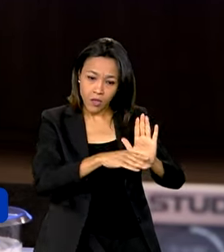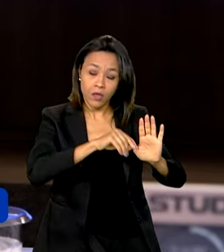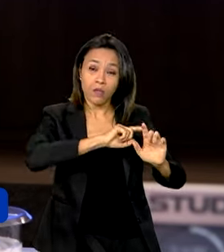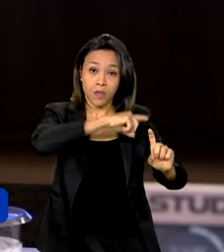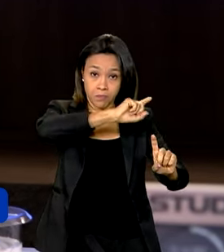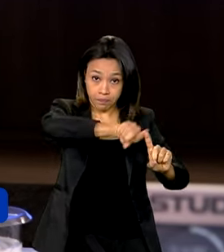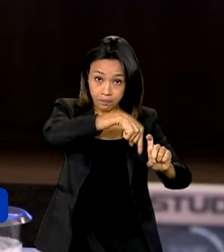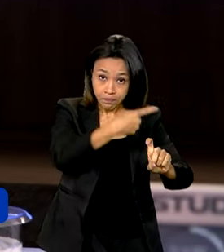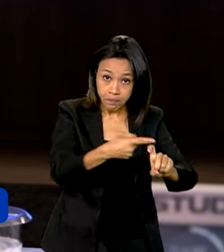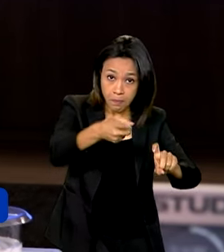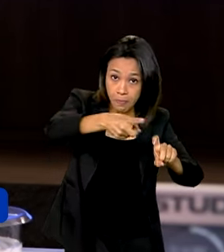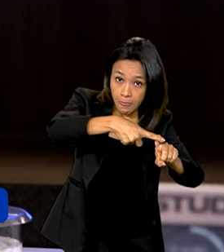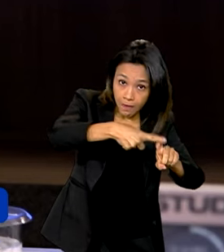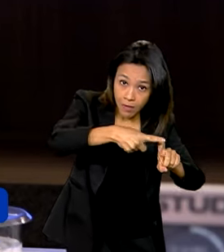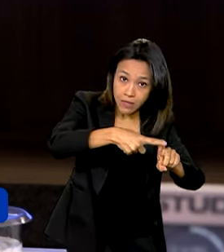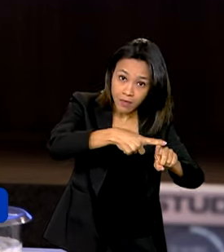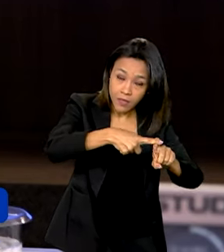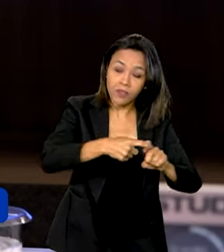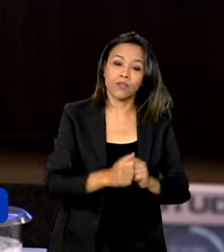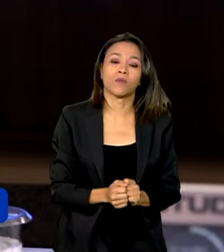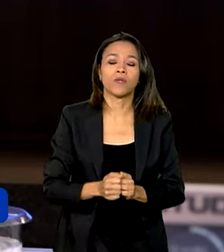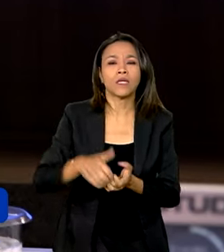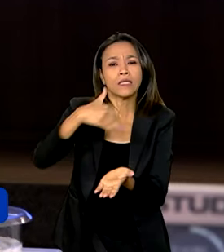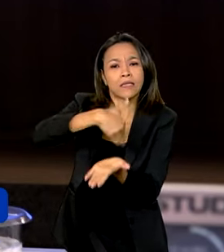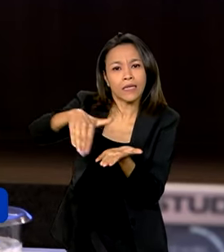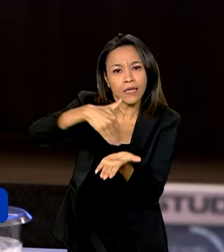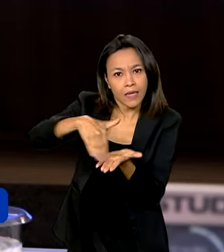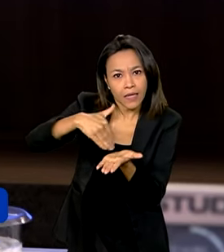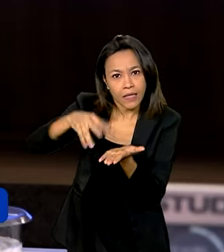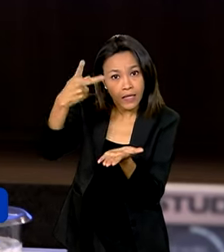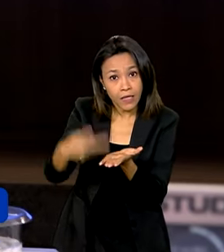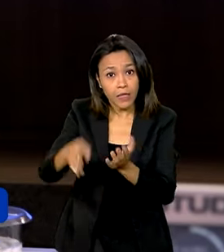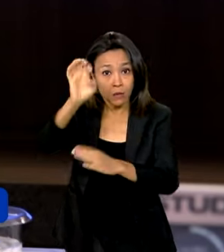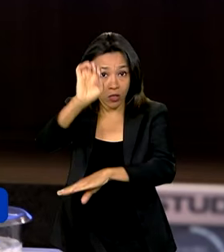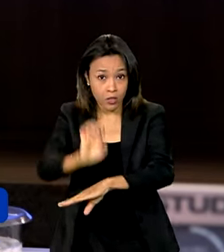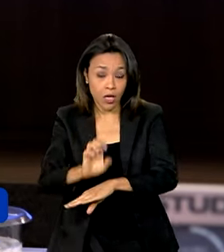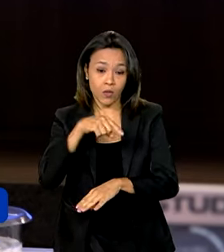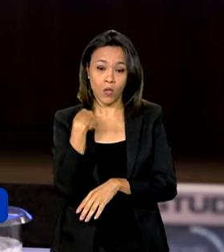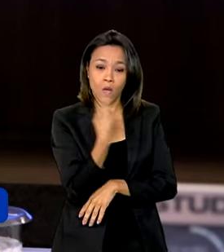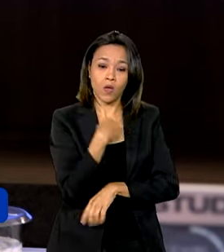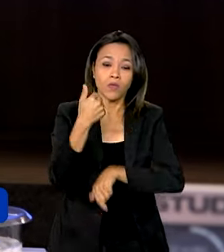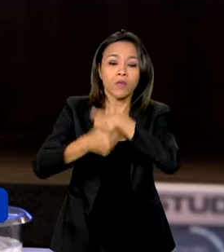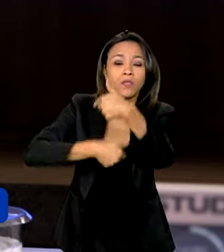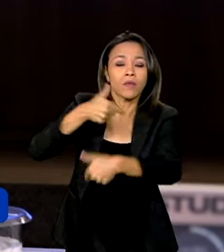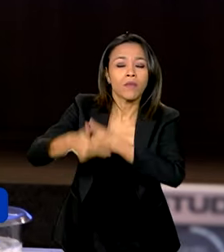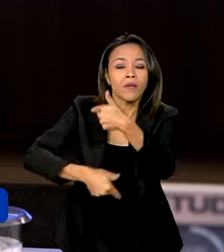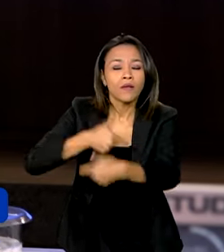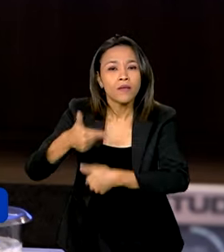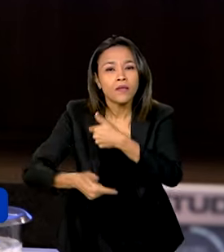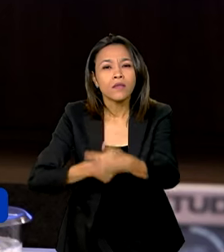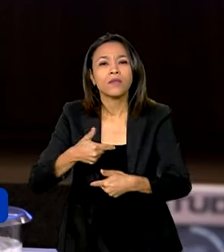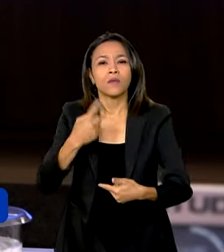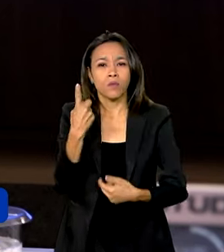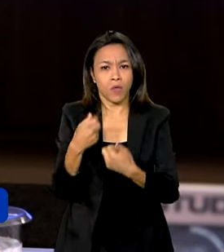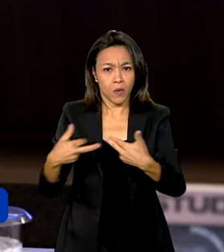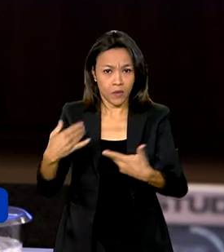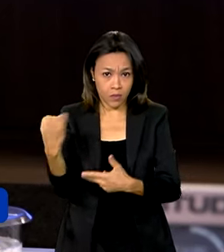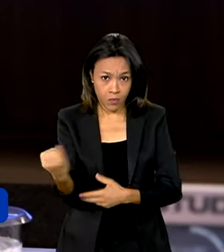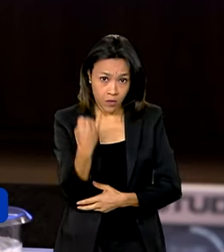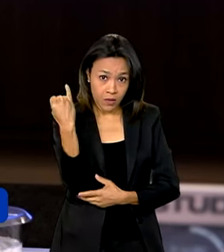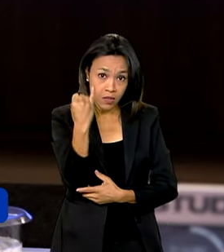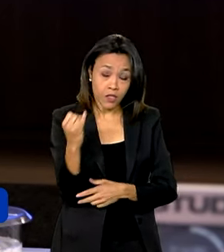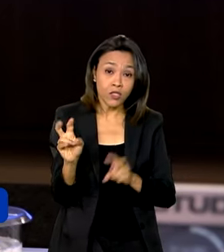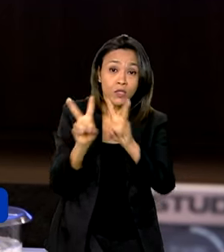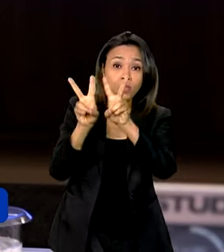e especificamente com a Secretaria de Estado e saúde nós estamos trabalhando algo muito importante que é o programa mais